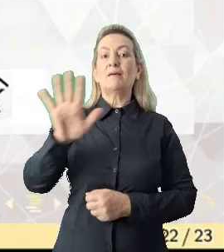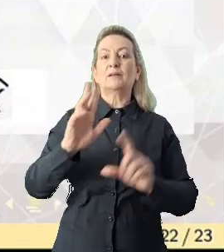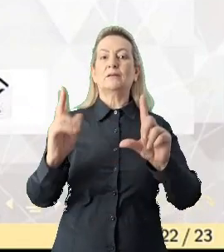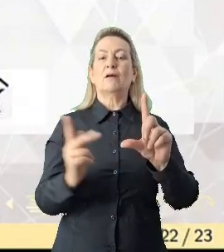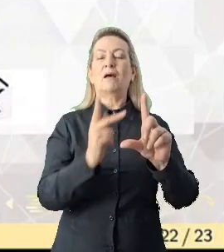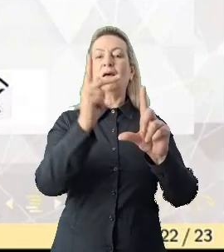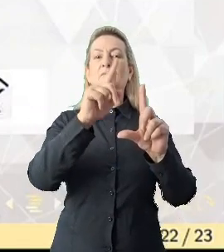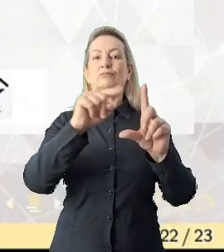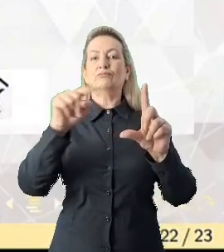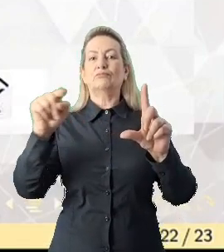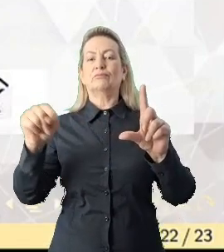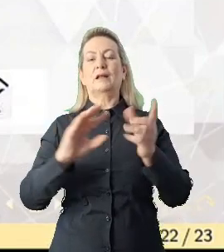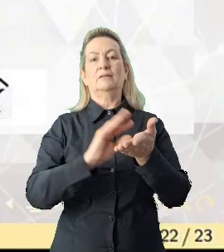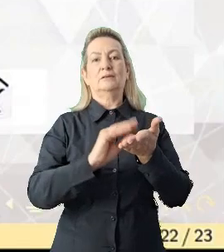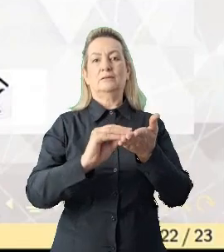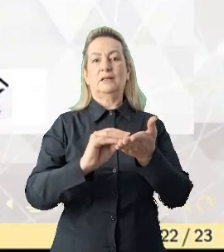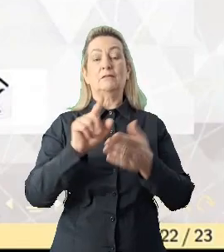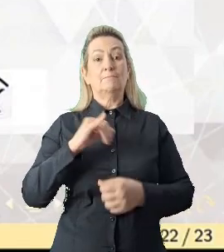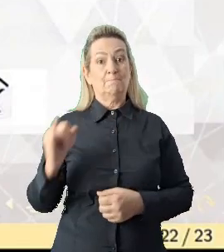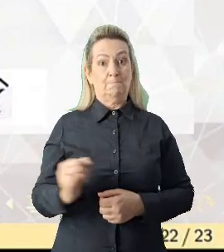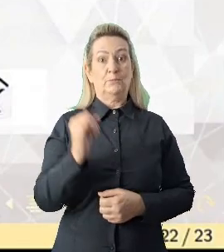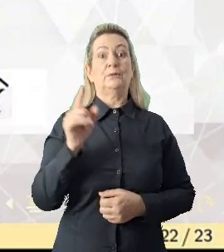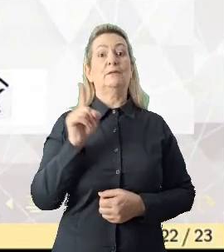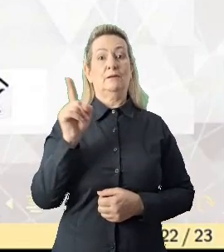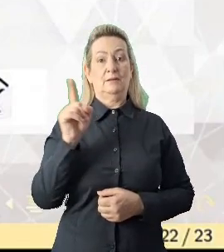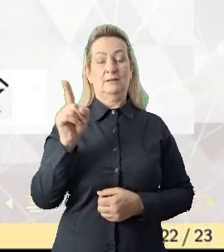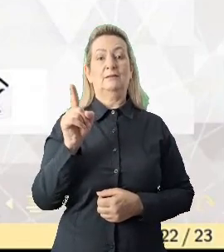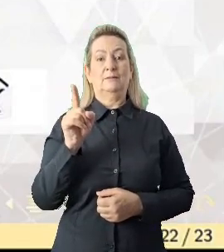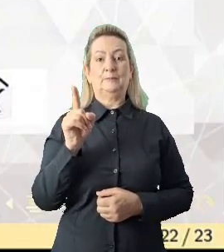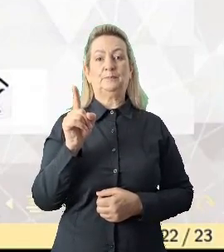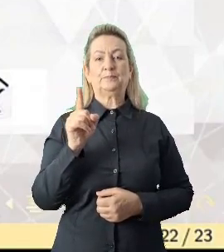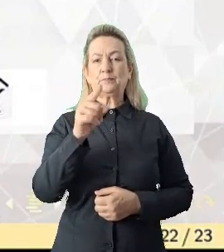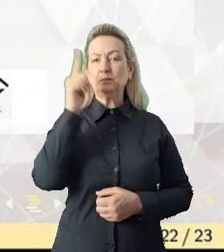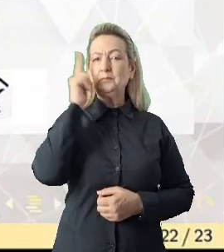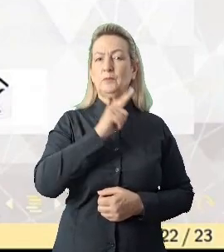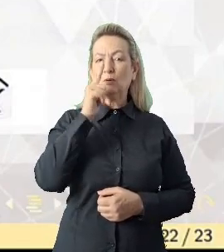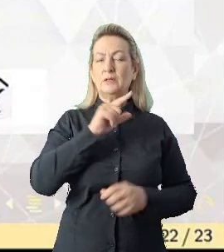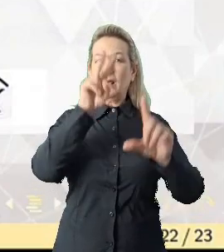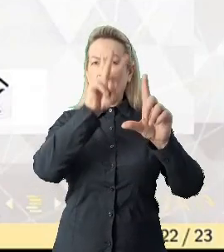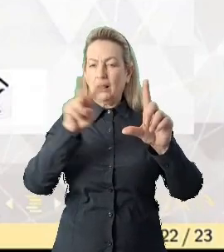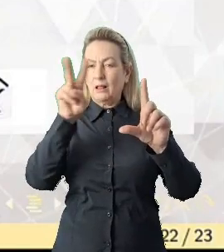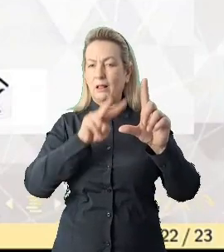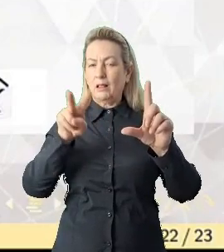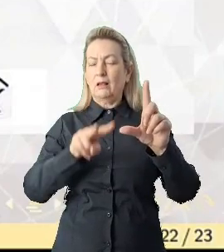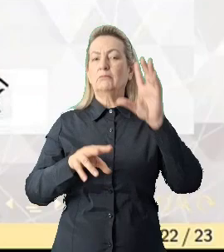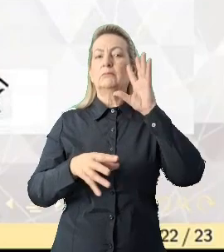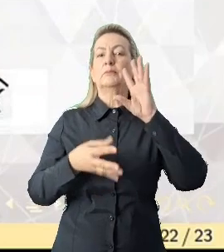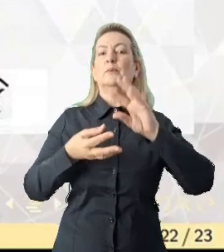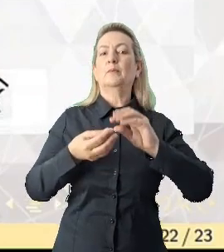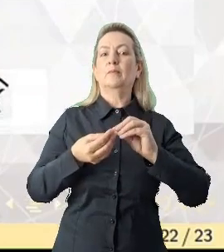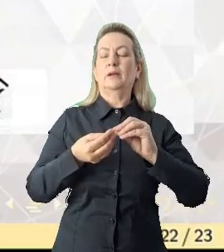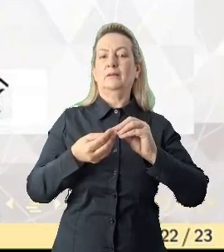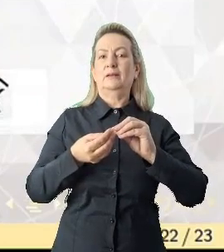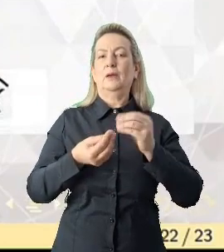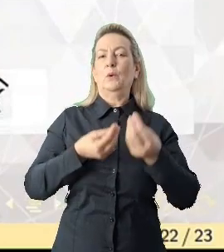partir do momento que você tem a construção, né, a representação gráfica dos seus dados. Então é importante essa